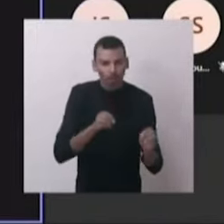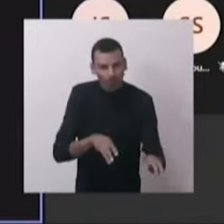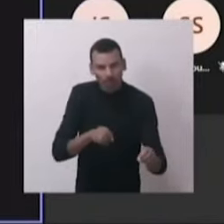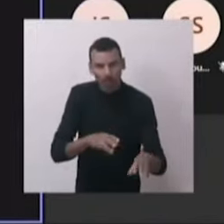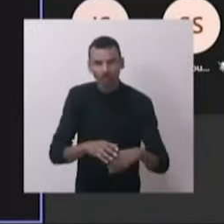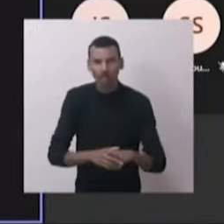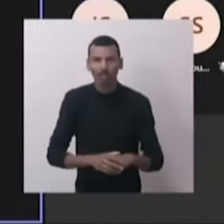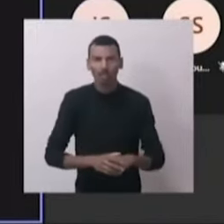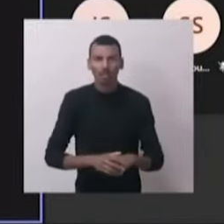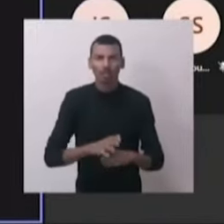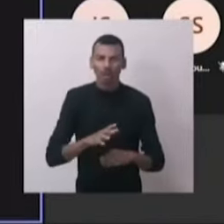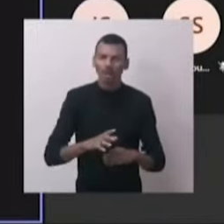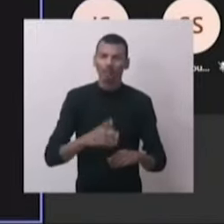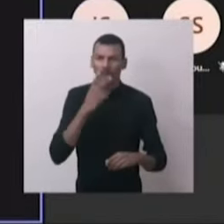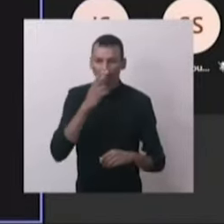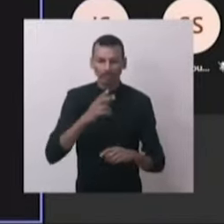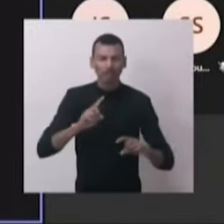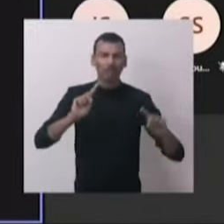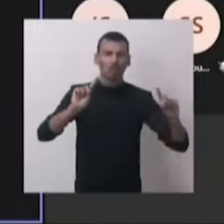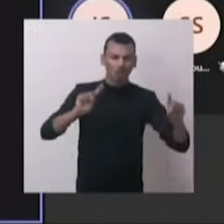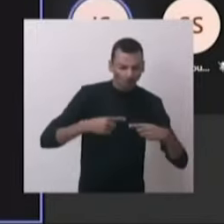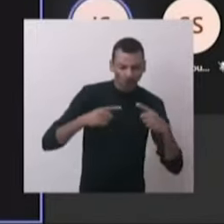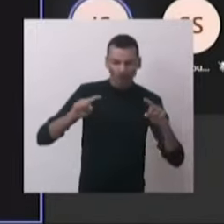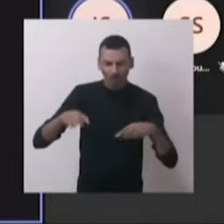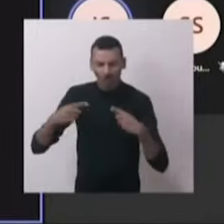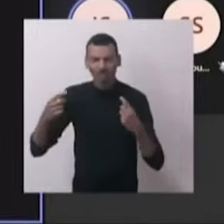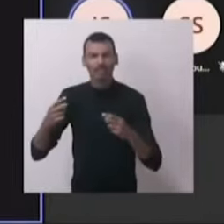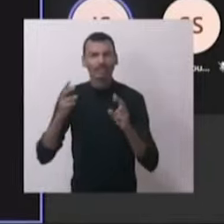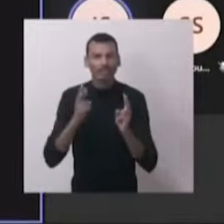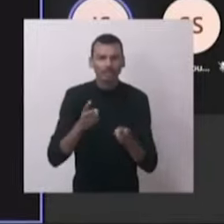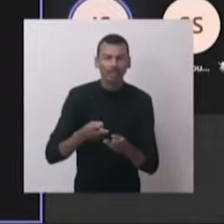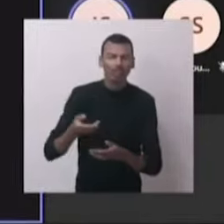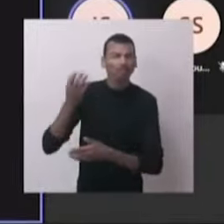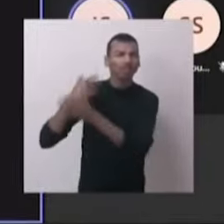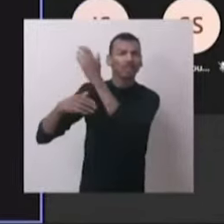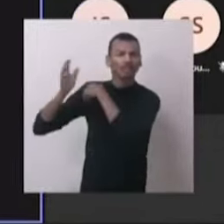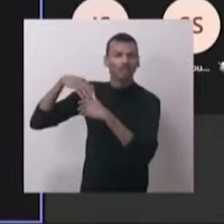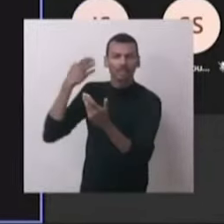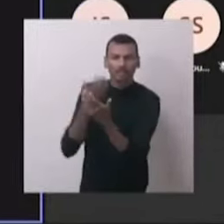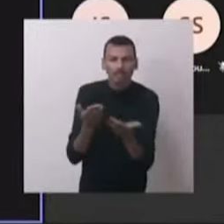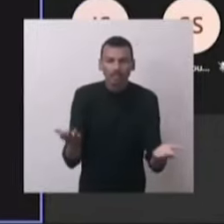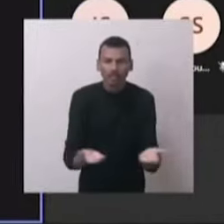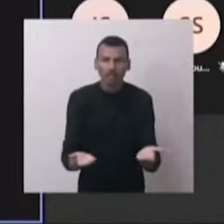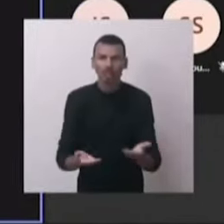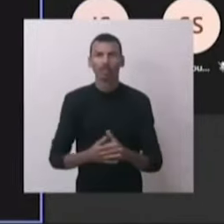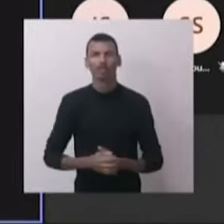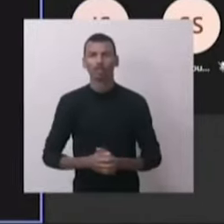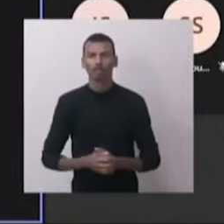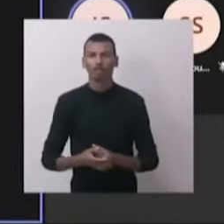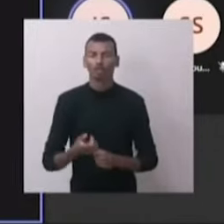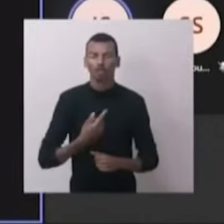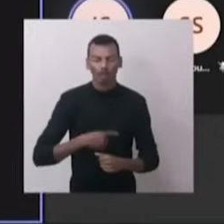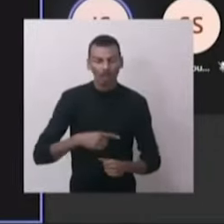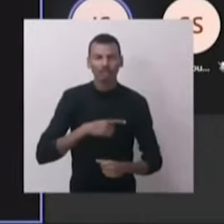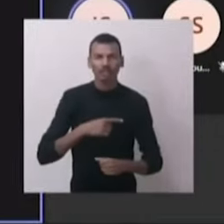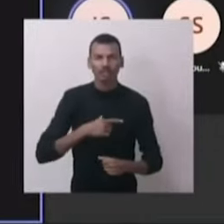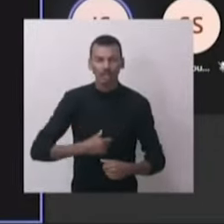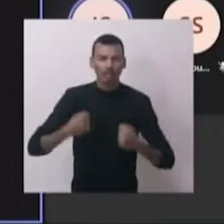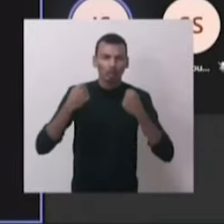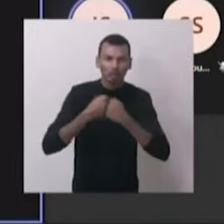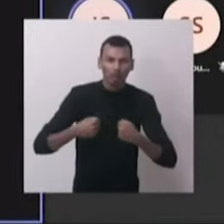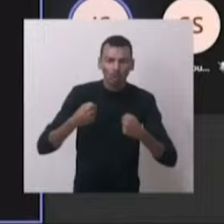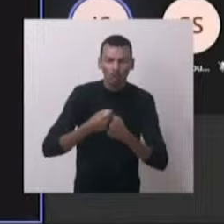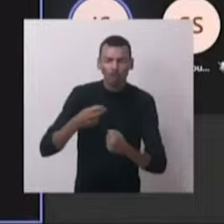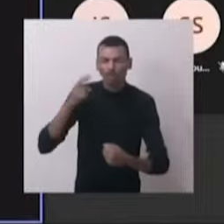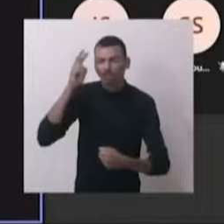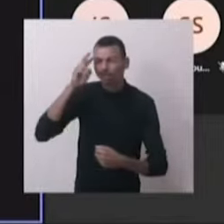tão atacado historicamente no nosso país. A gente ainda segue uma luta histórica para que a